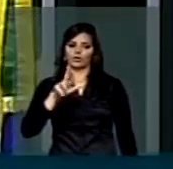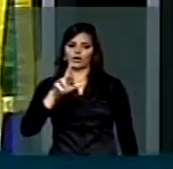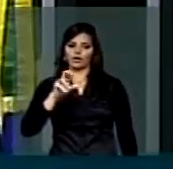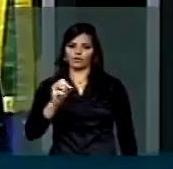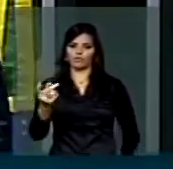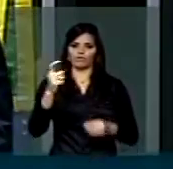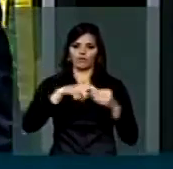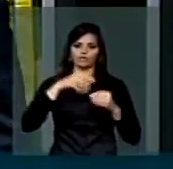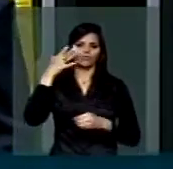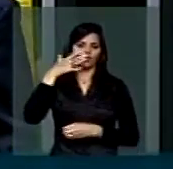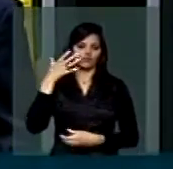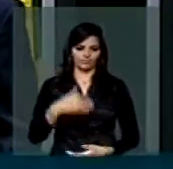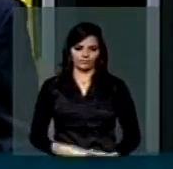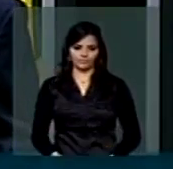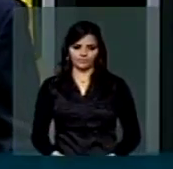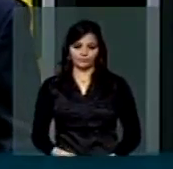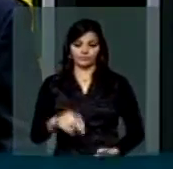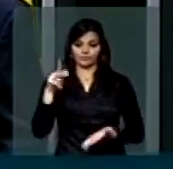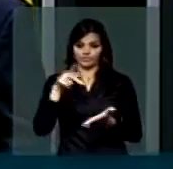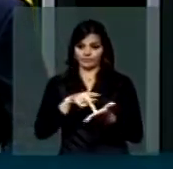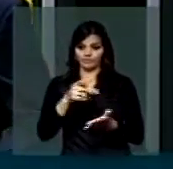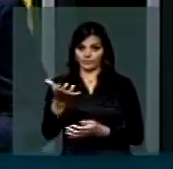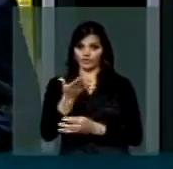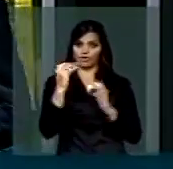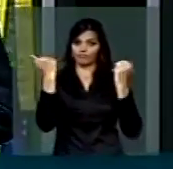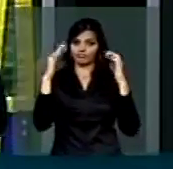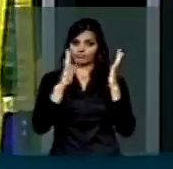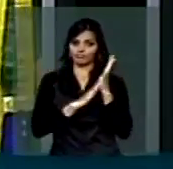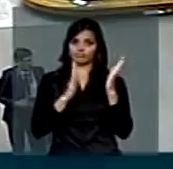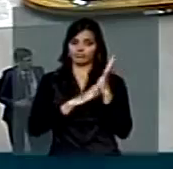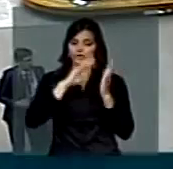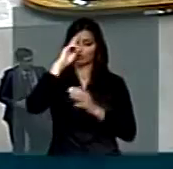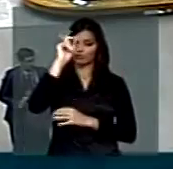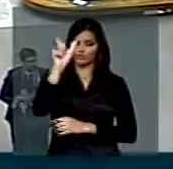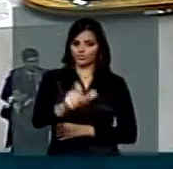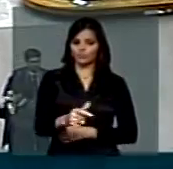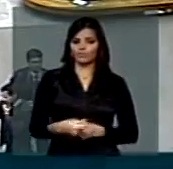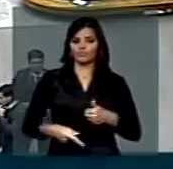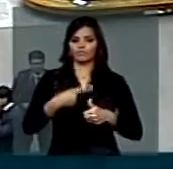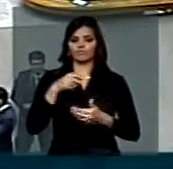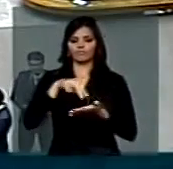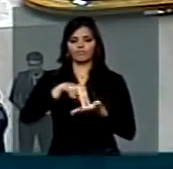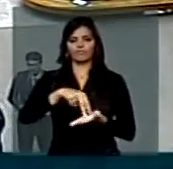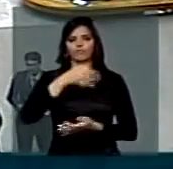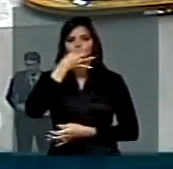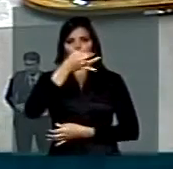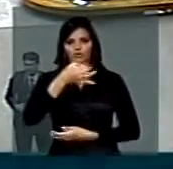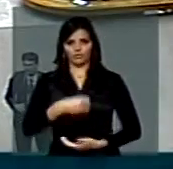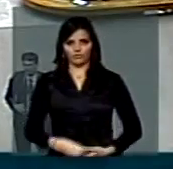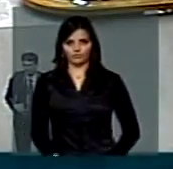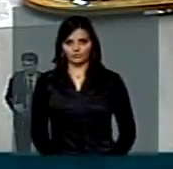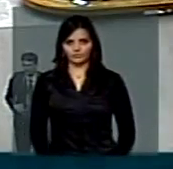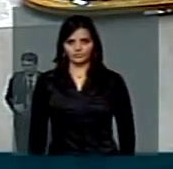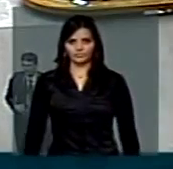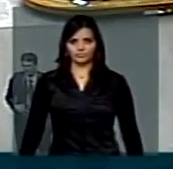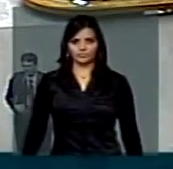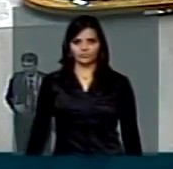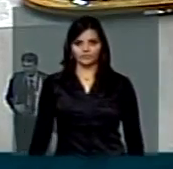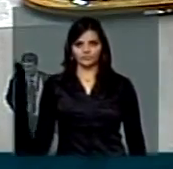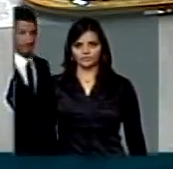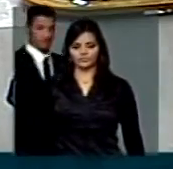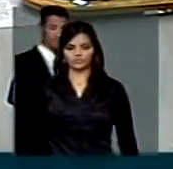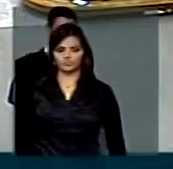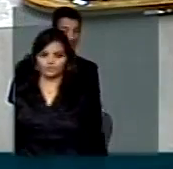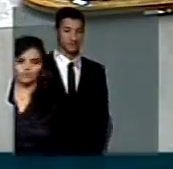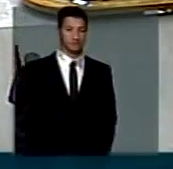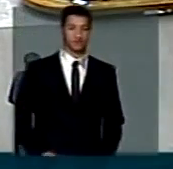retomo a minha fala. Na verdade, gostaria de parabenizar Vossa Excelência, primeiramente pela postura que Vossa Excelência tomou em relação à questão